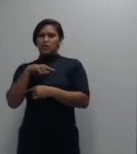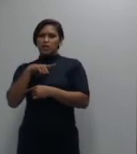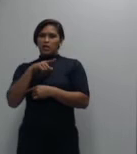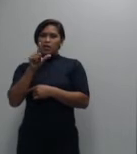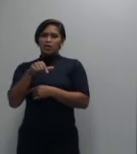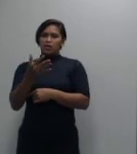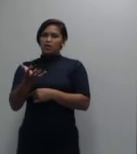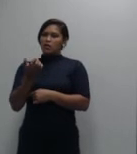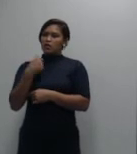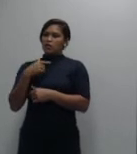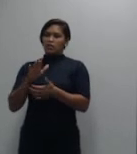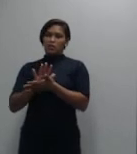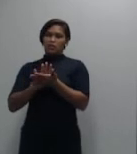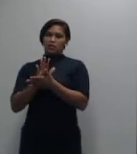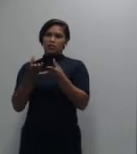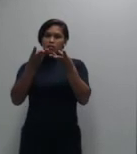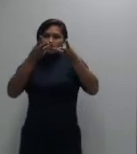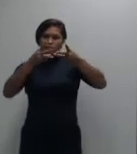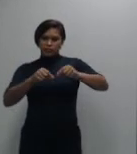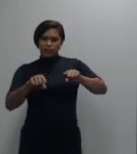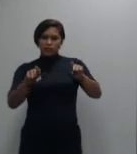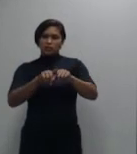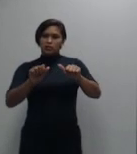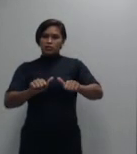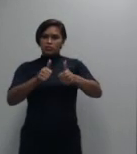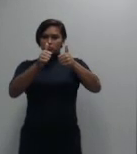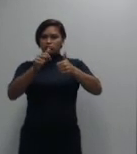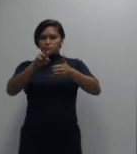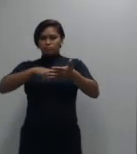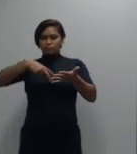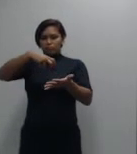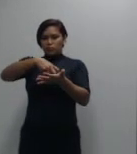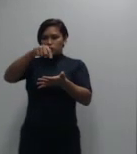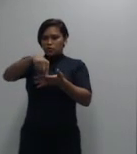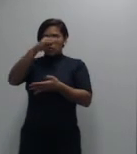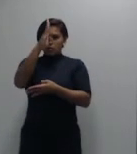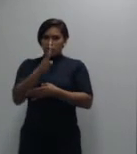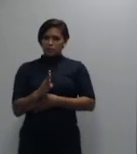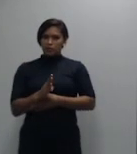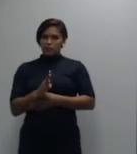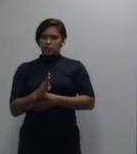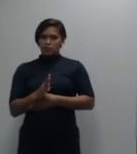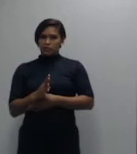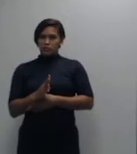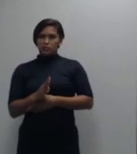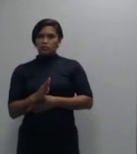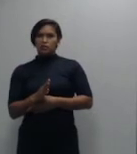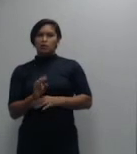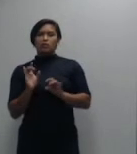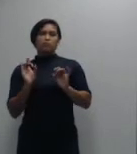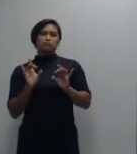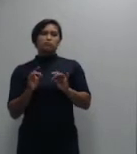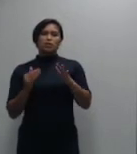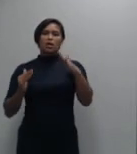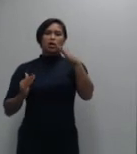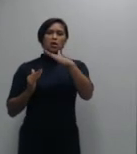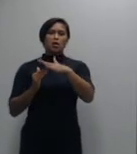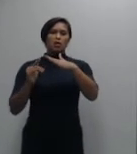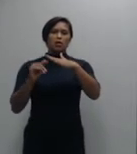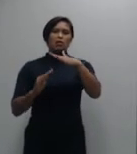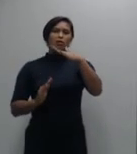mesmo não havendo dano dispositivos punitivos no Brasil não há obstáculo à